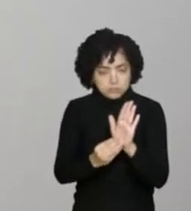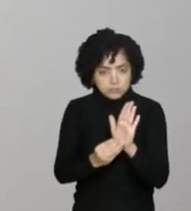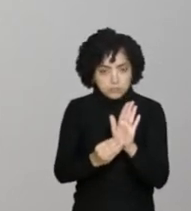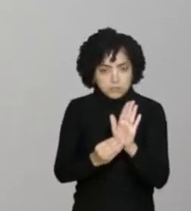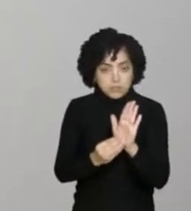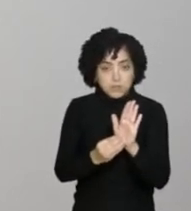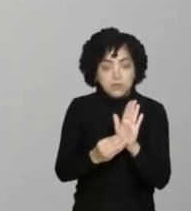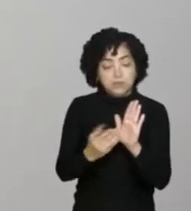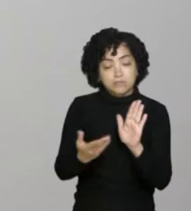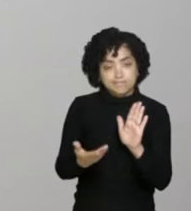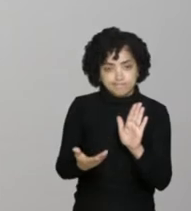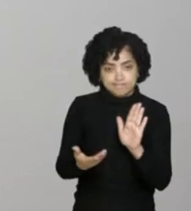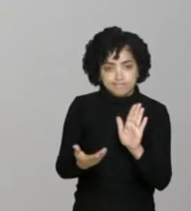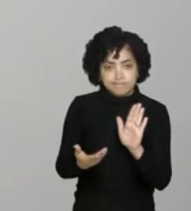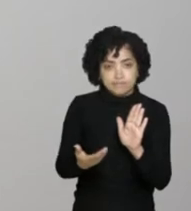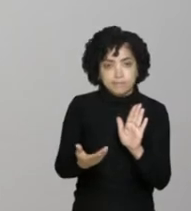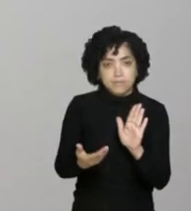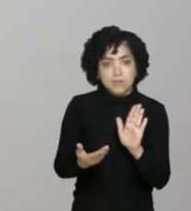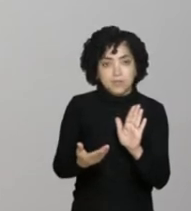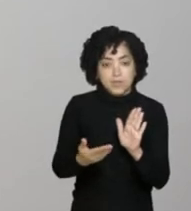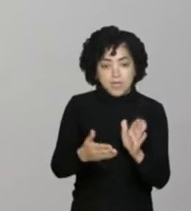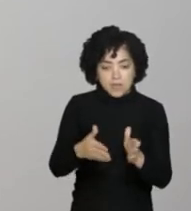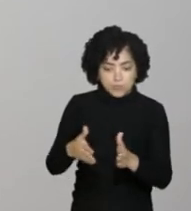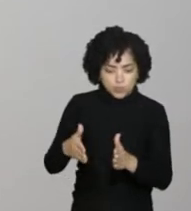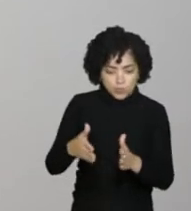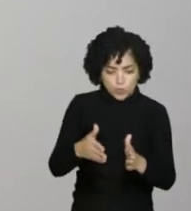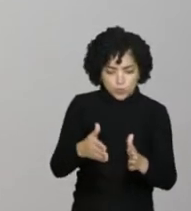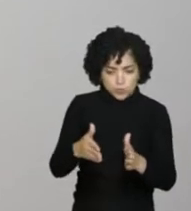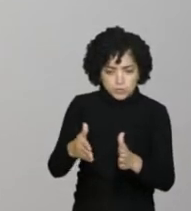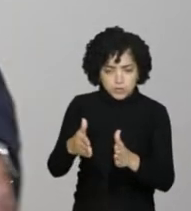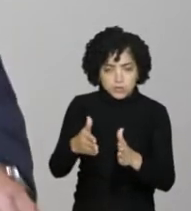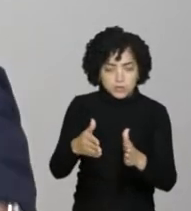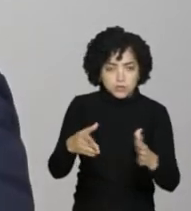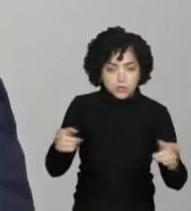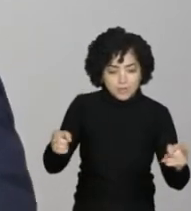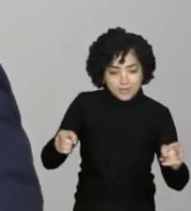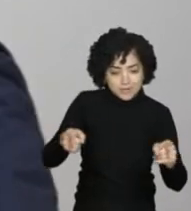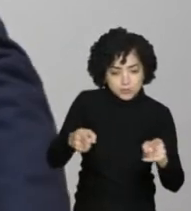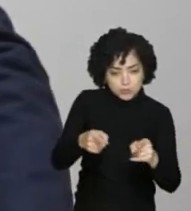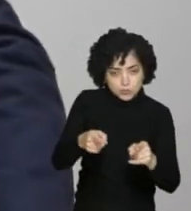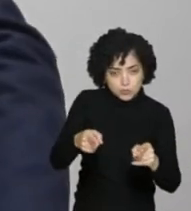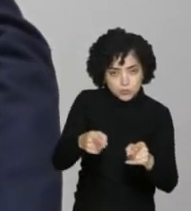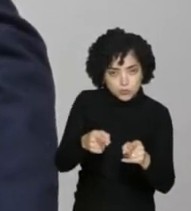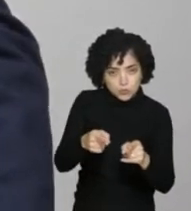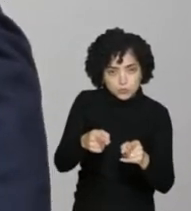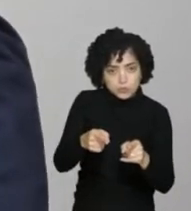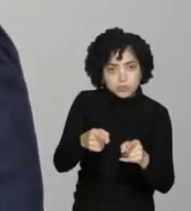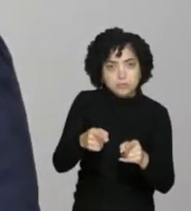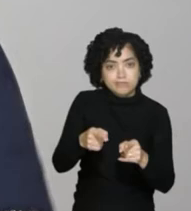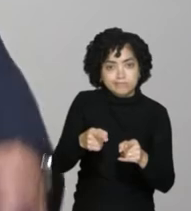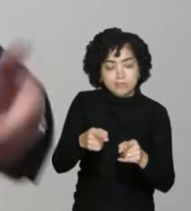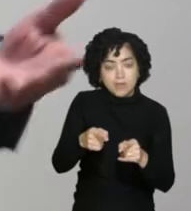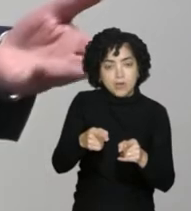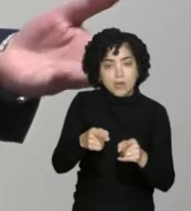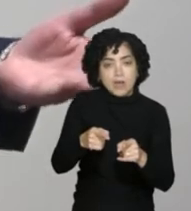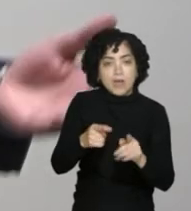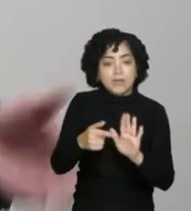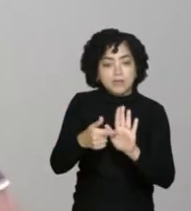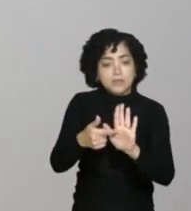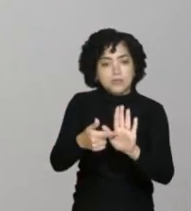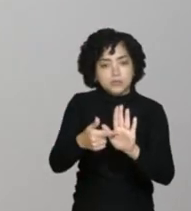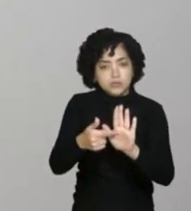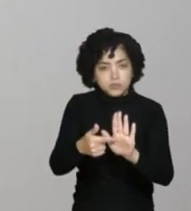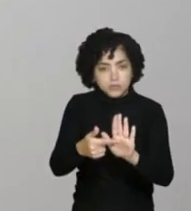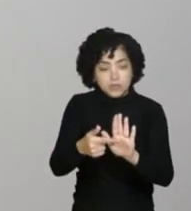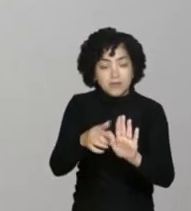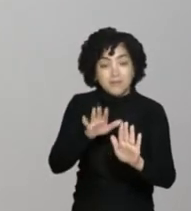pavimentada, e o trecho é mais curto, evidentemente, o GPS encaminha por essa rodovia. E quando os